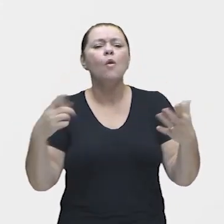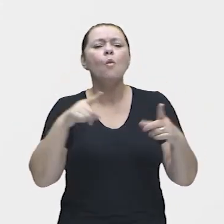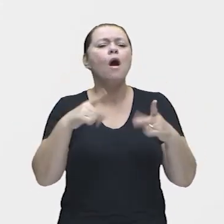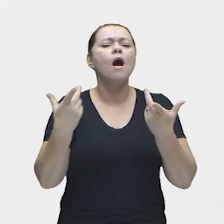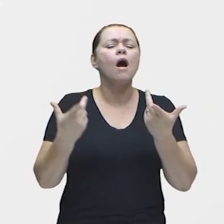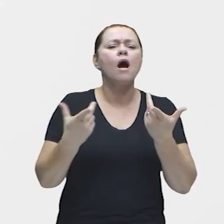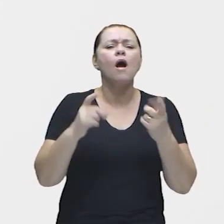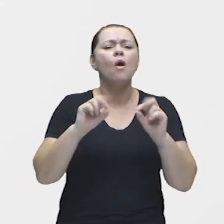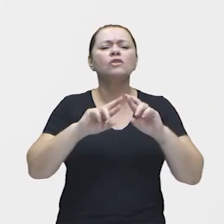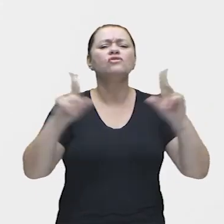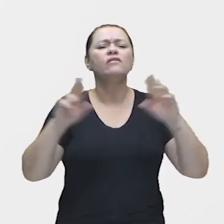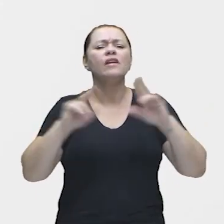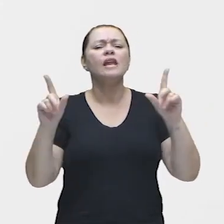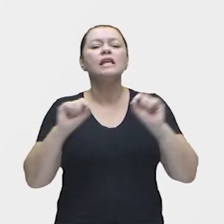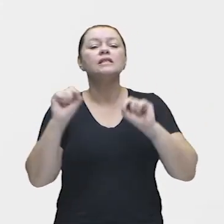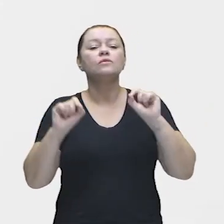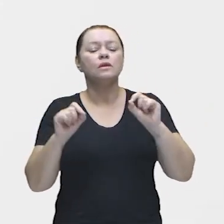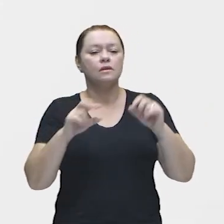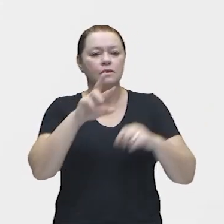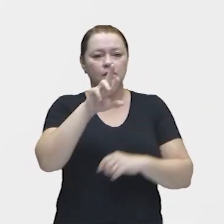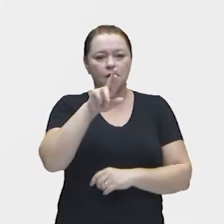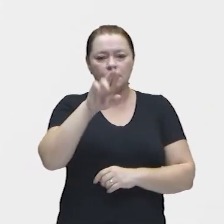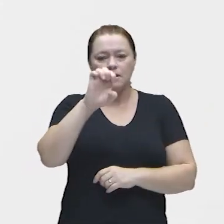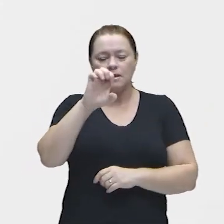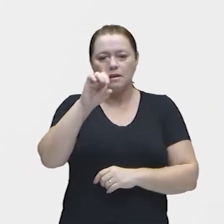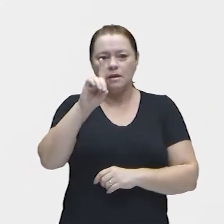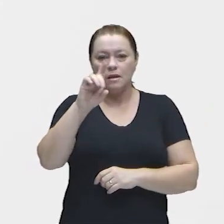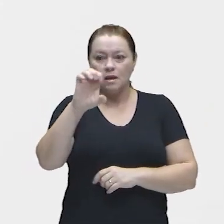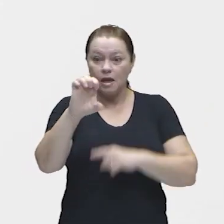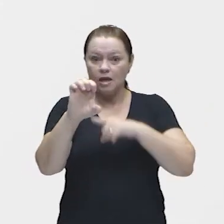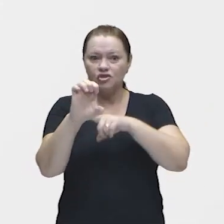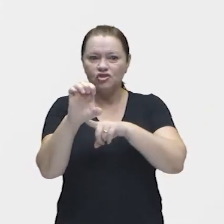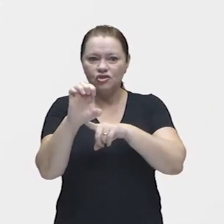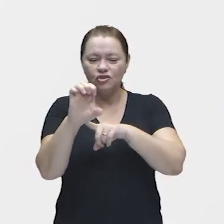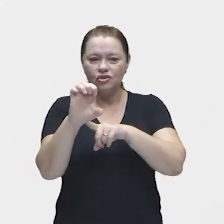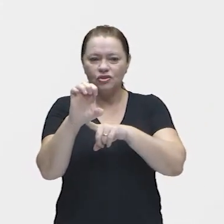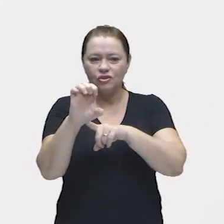dessas palavras? Rede e parede.